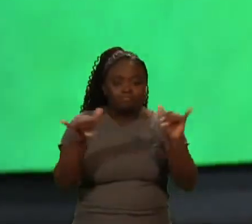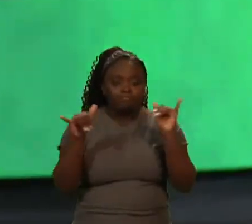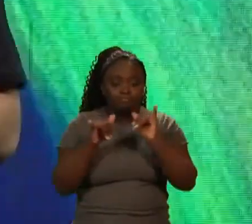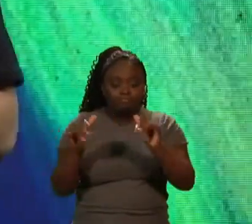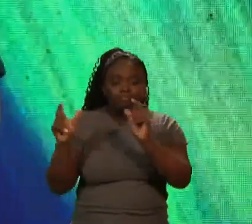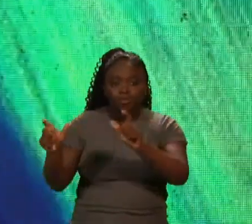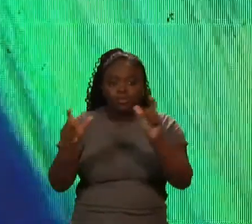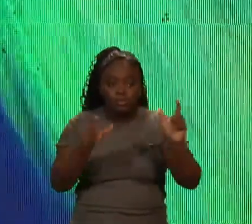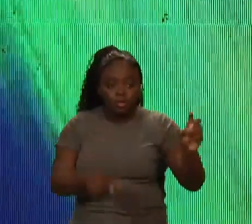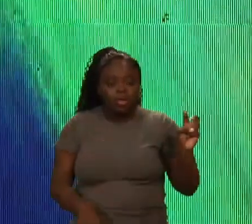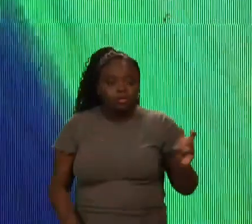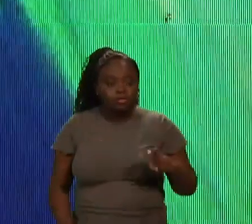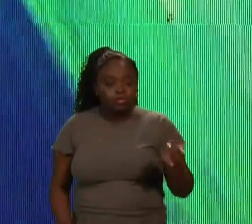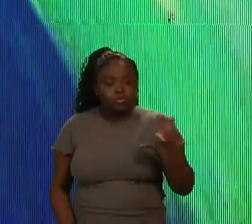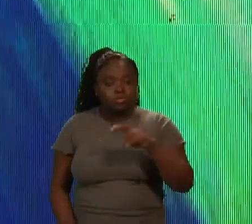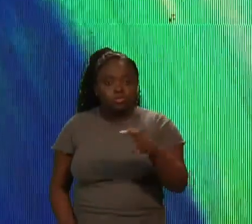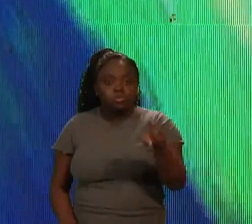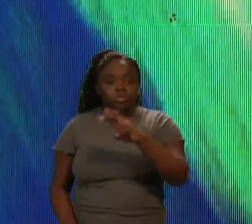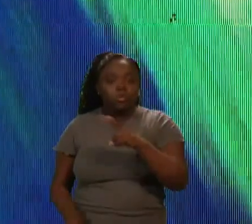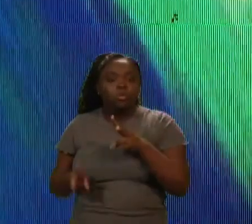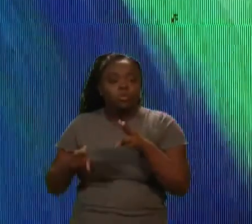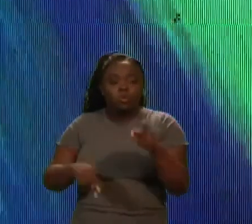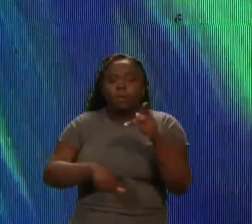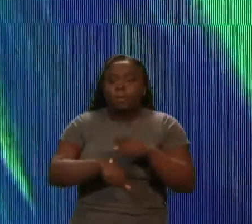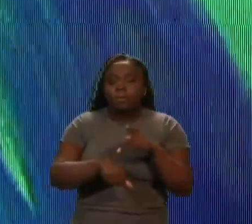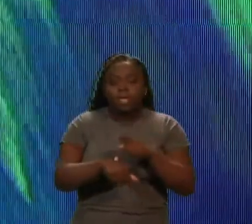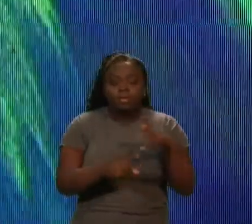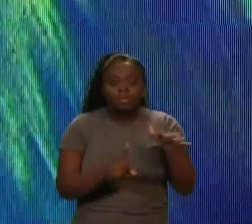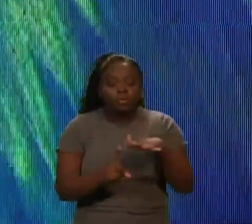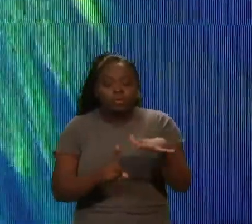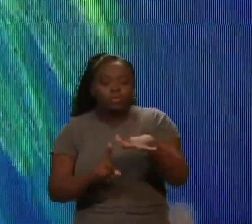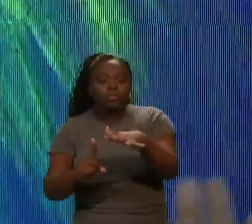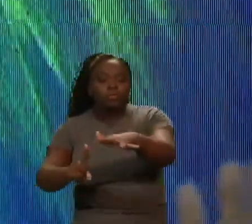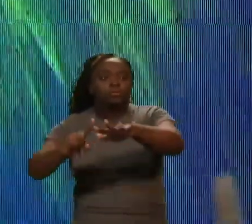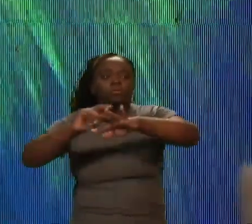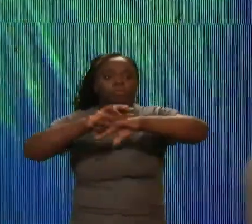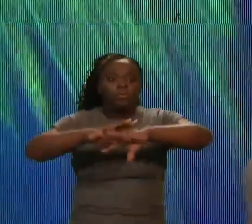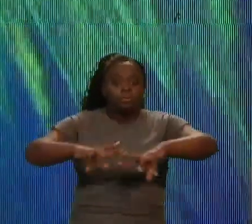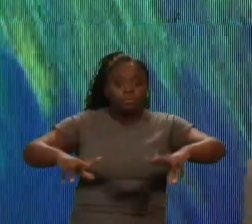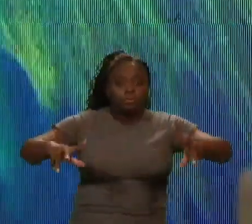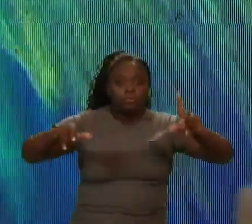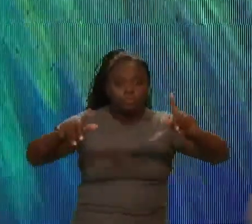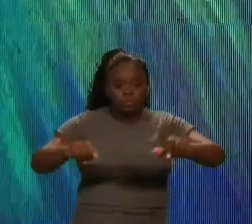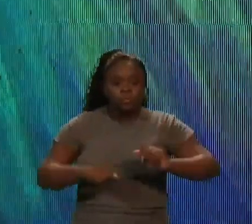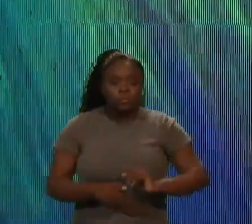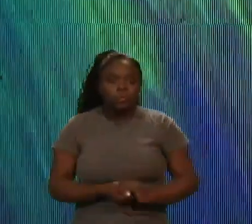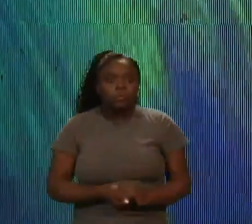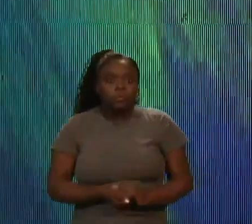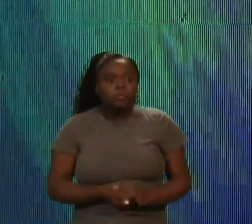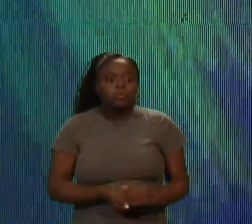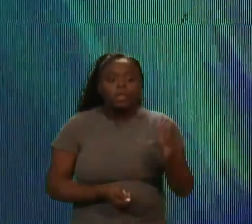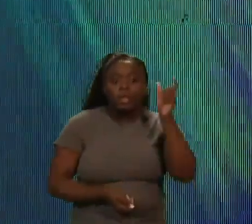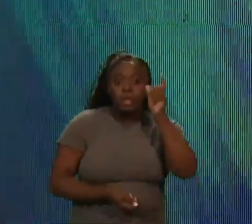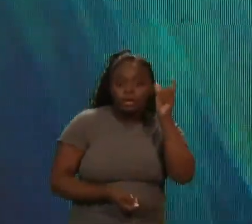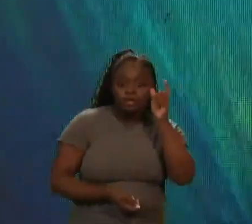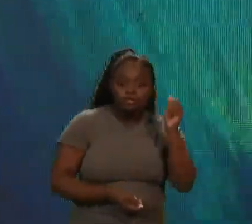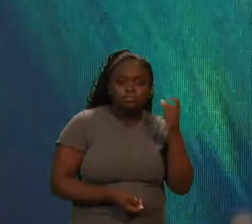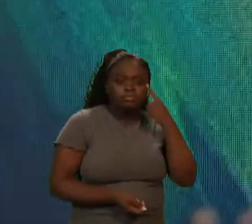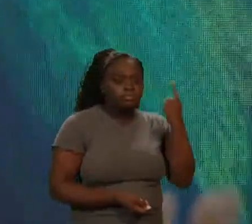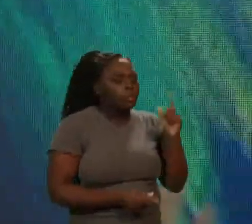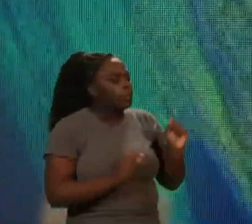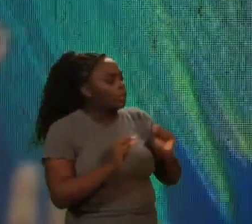Deus do céu, assim como a sombra de Pedro curava, assim como a presença de Jesus interrompeu o diabo dizer: quer que tu venha aqui para me